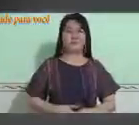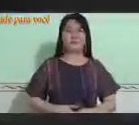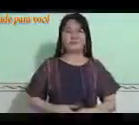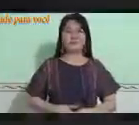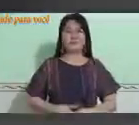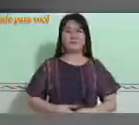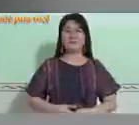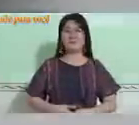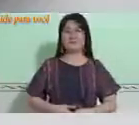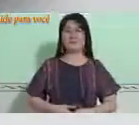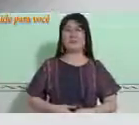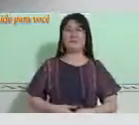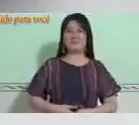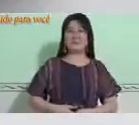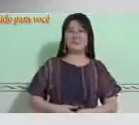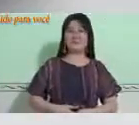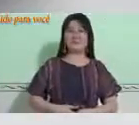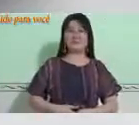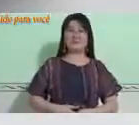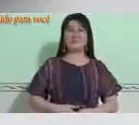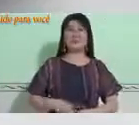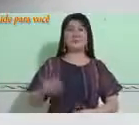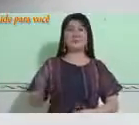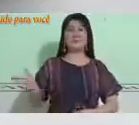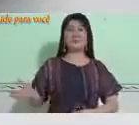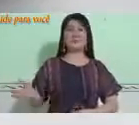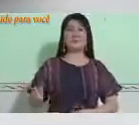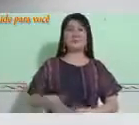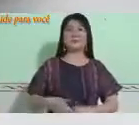Sabe-se ainda que esta substância prolonga a fase anágena,